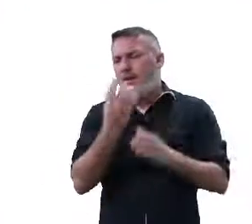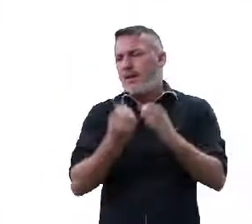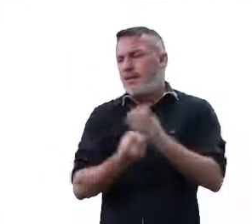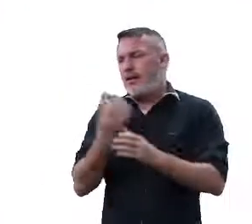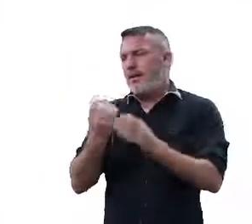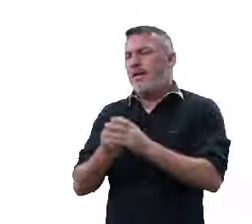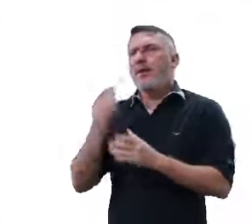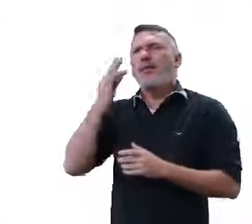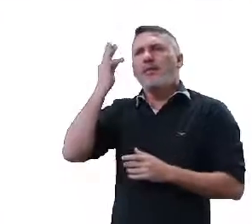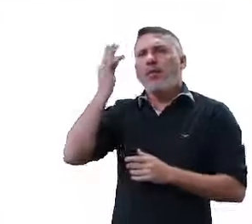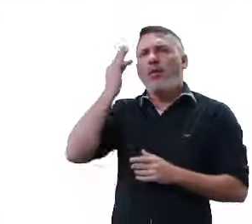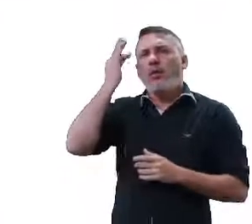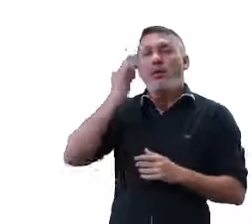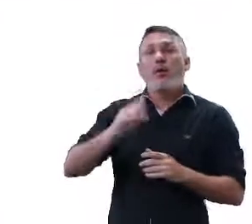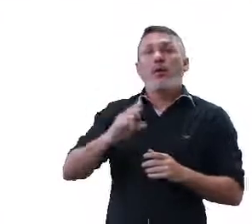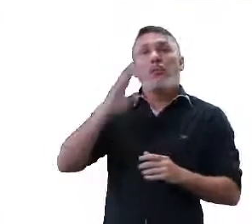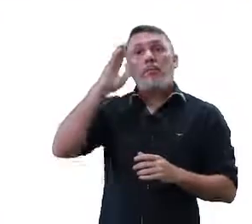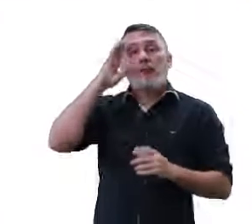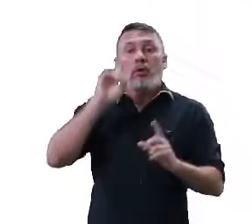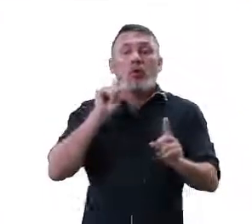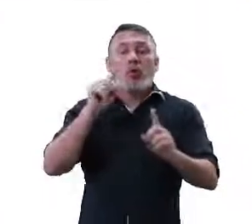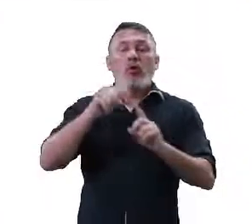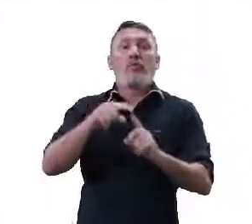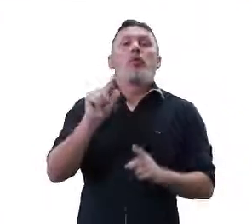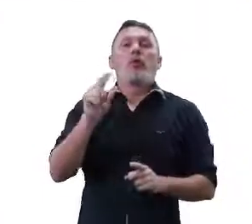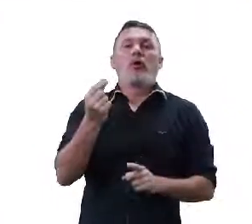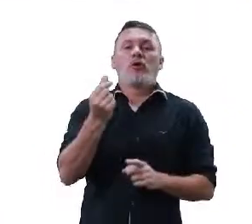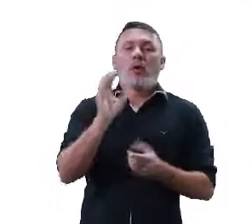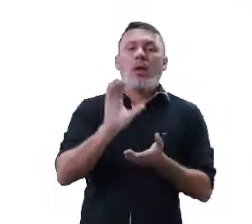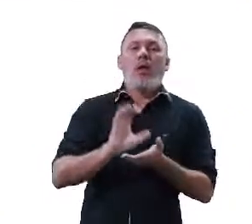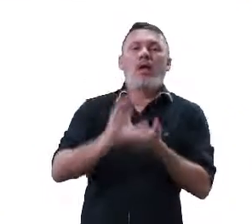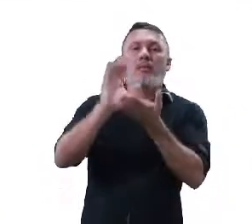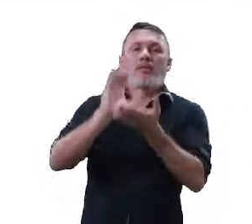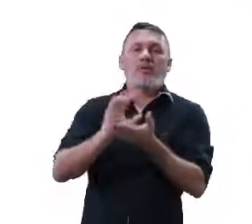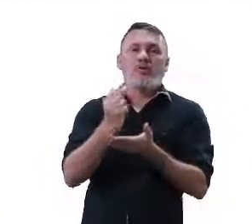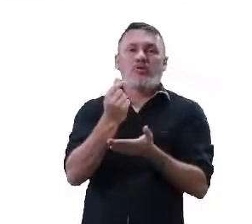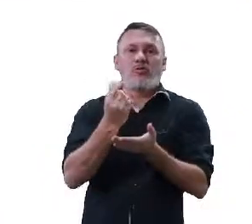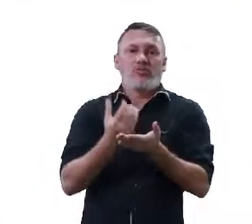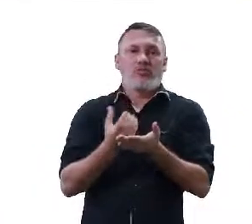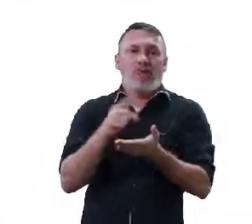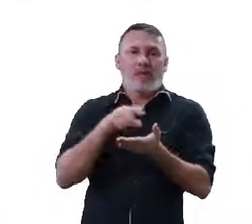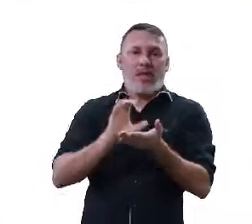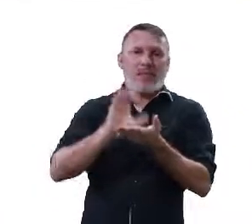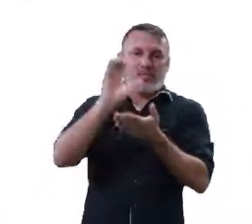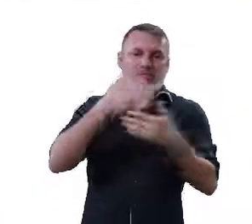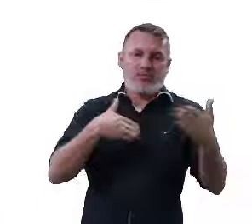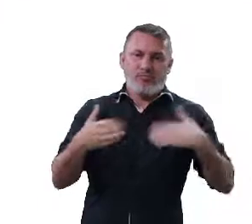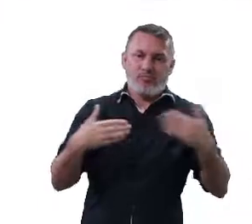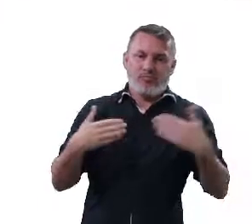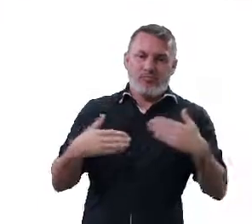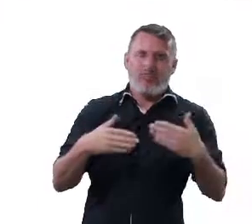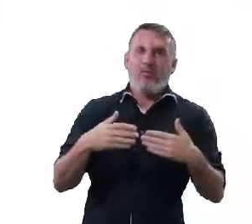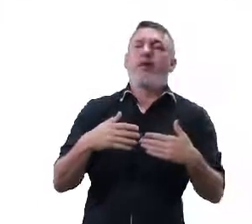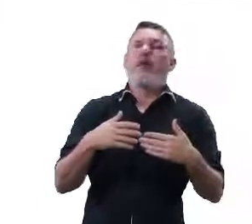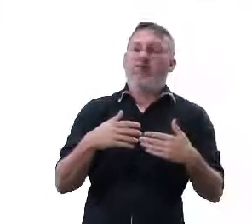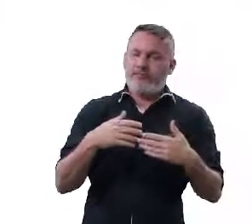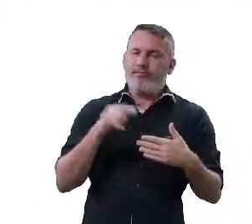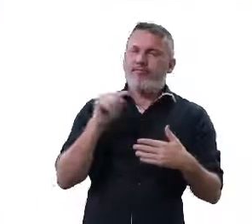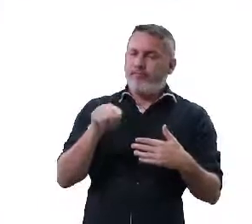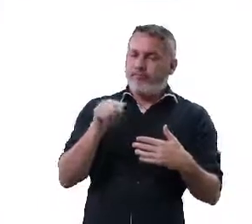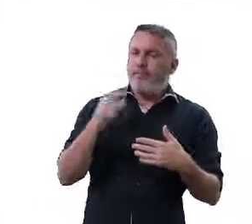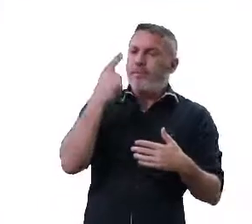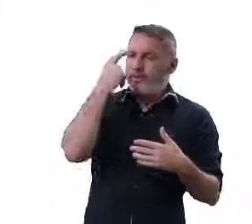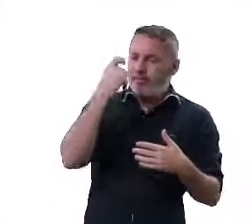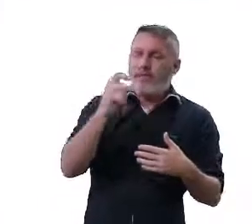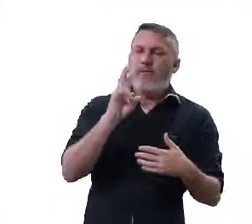teorizações com vistas a entender o capitalismo, certo? Então isso é um ponto bastante interessante,